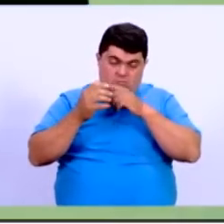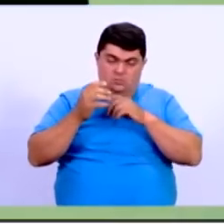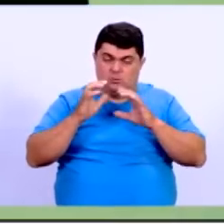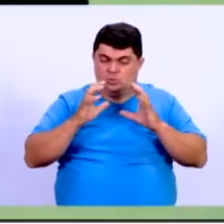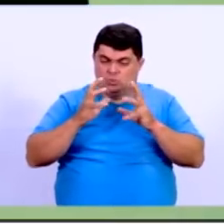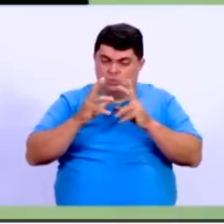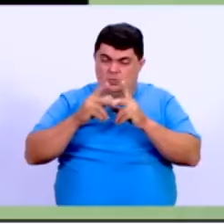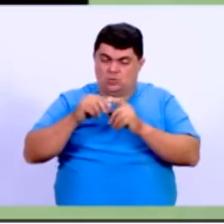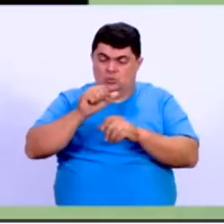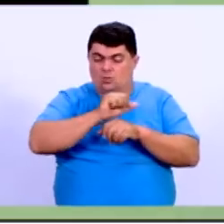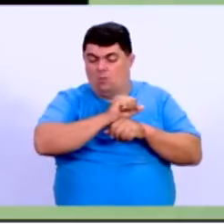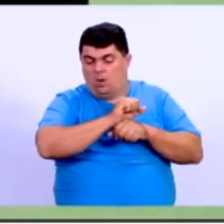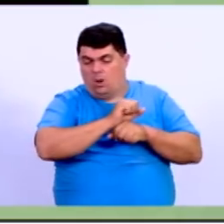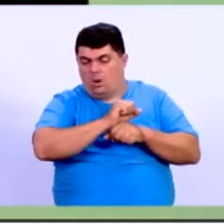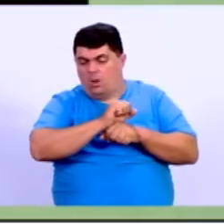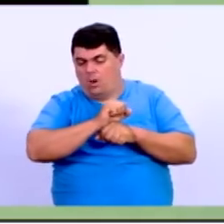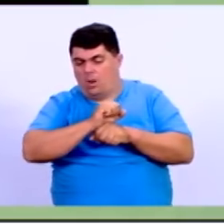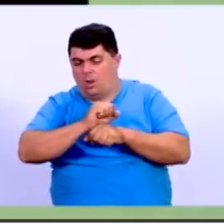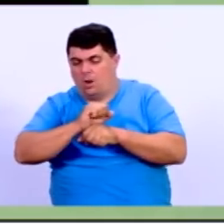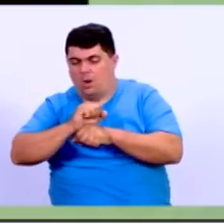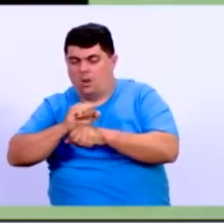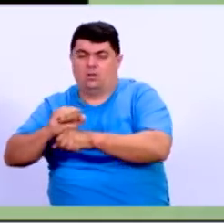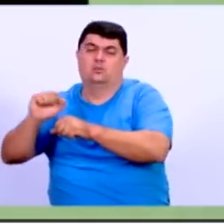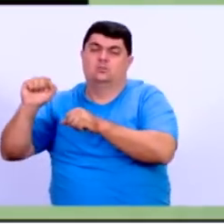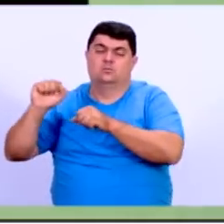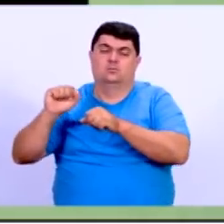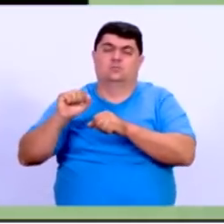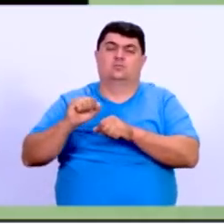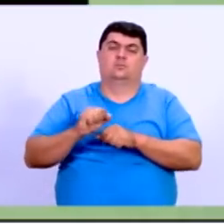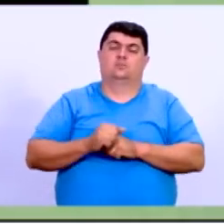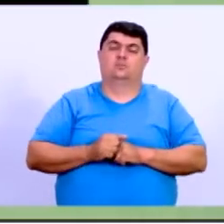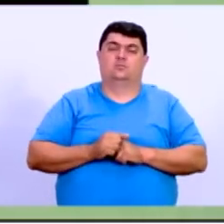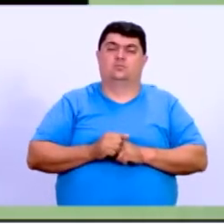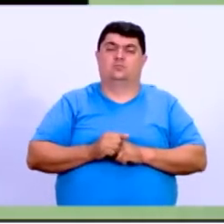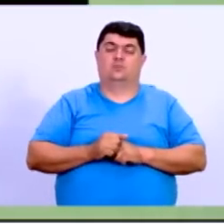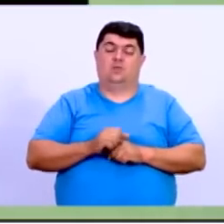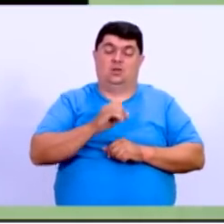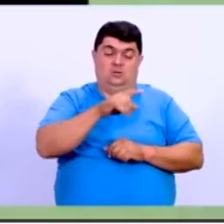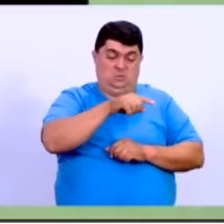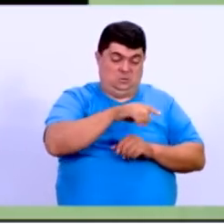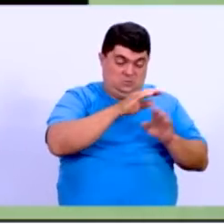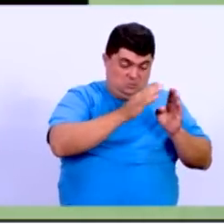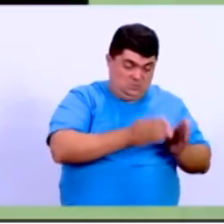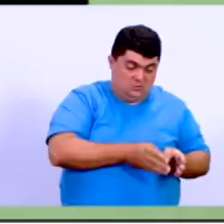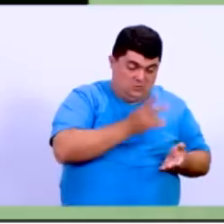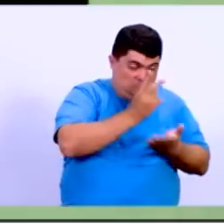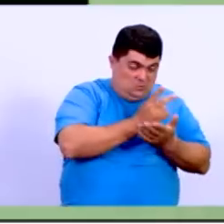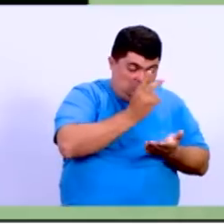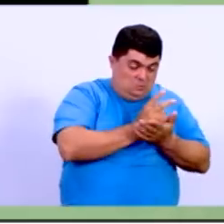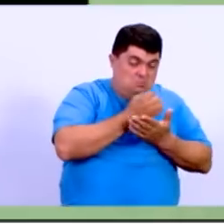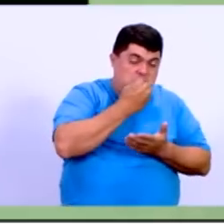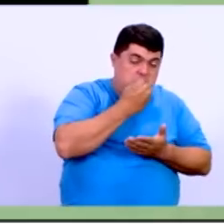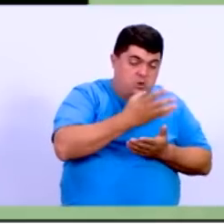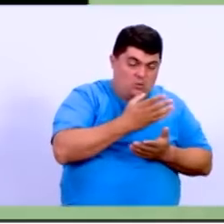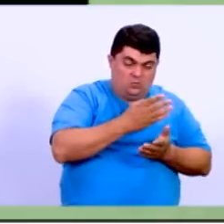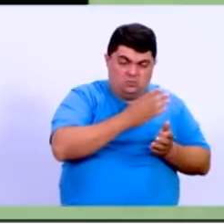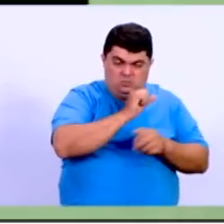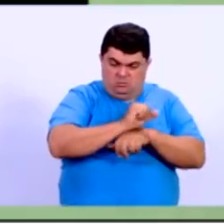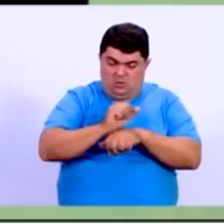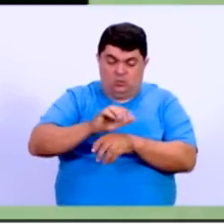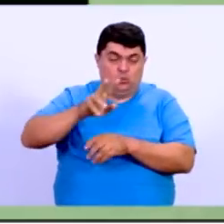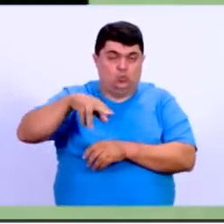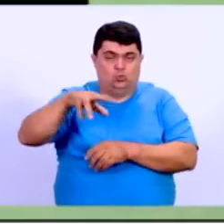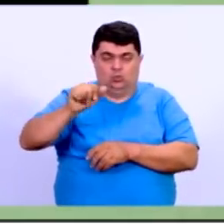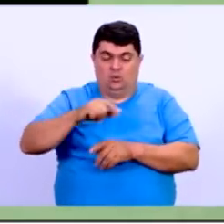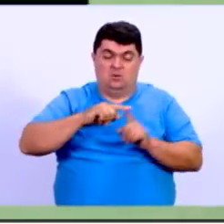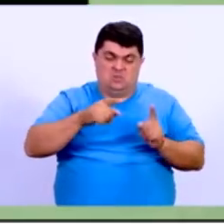Todas as outras máquinas que precisam do serviço automaticamente vão falhar também. Elas não vão acessar mais o serviço